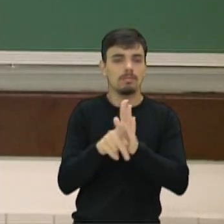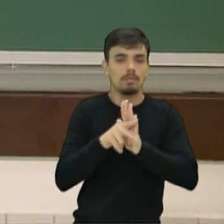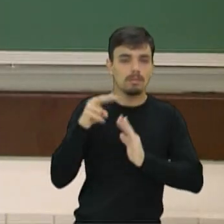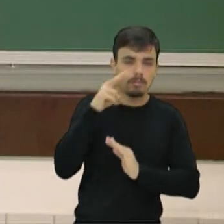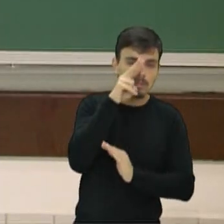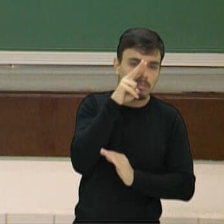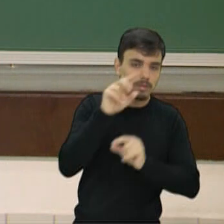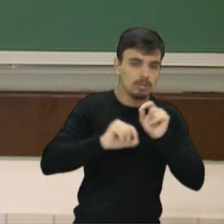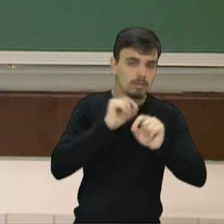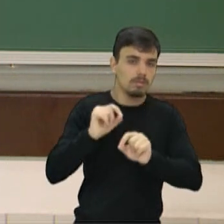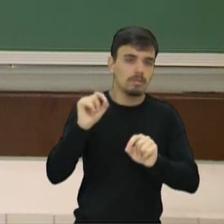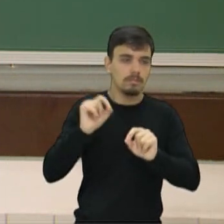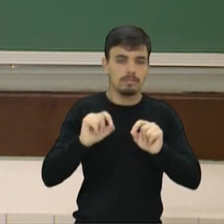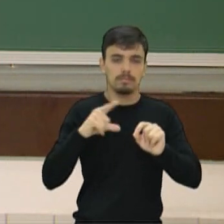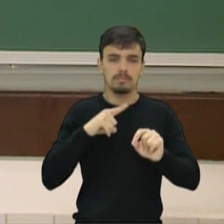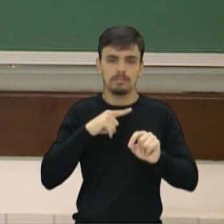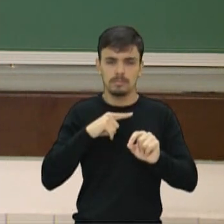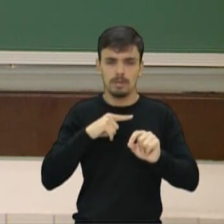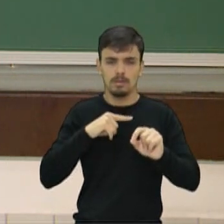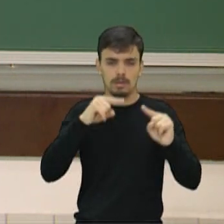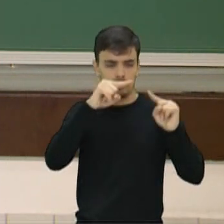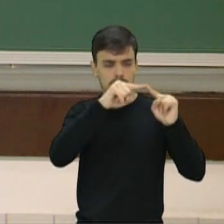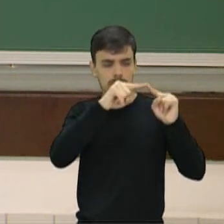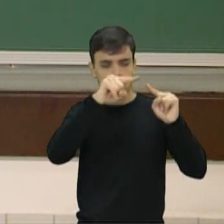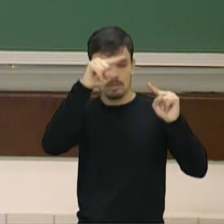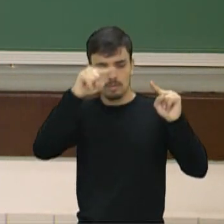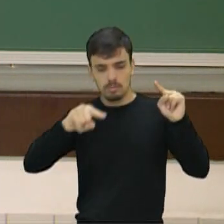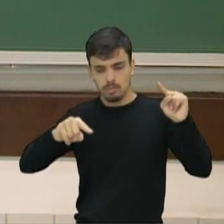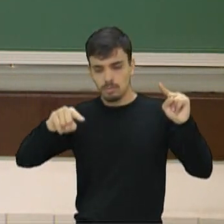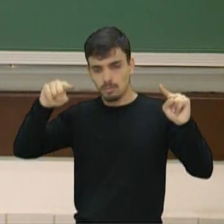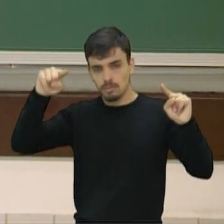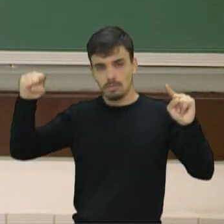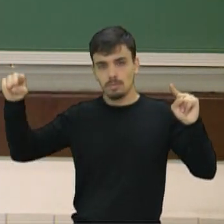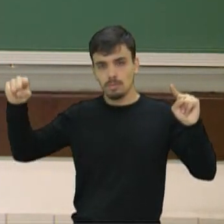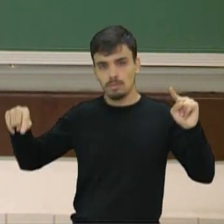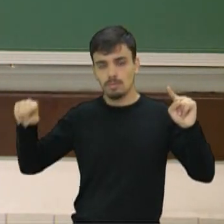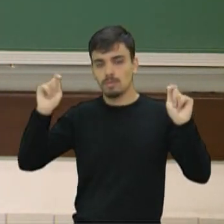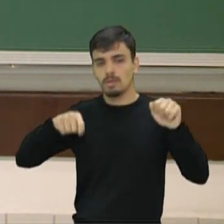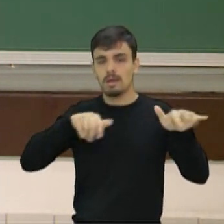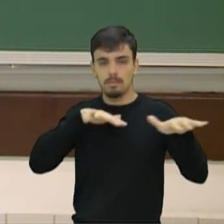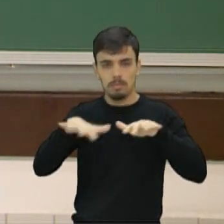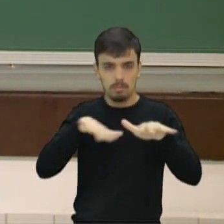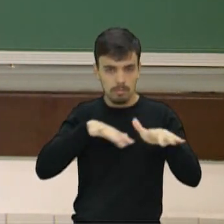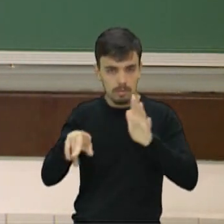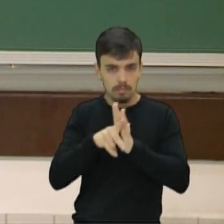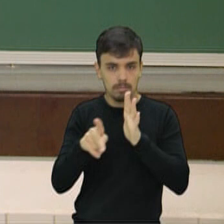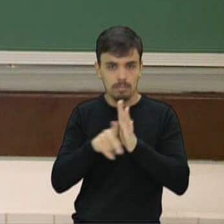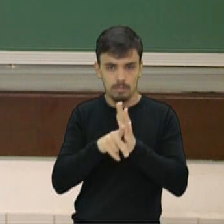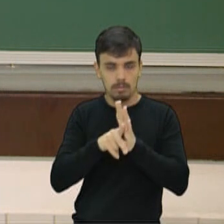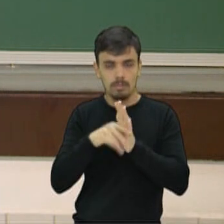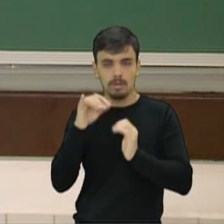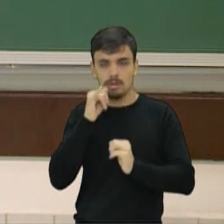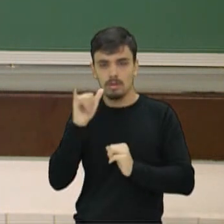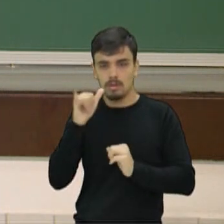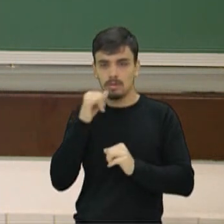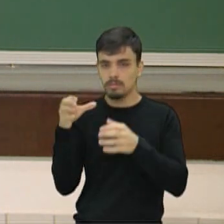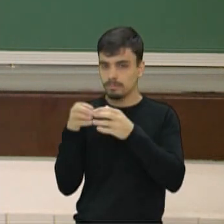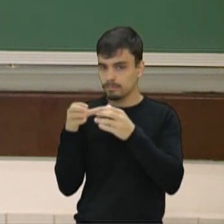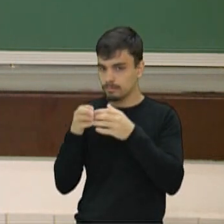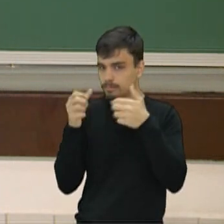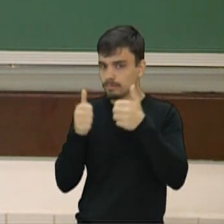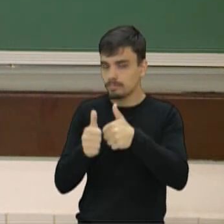diferença provoca um desnível de cargas e é capaz de provocar movimento das cargas elétricas.